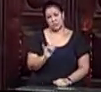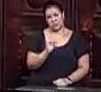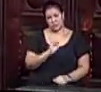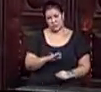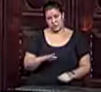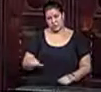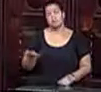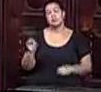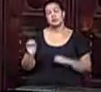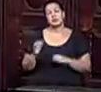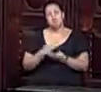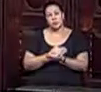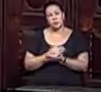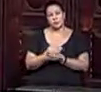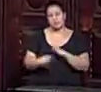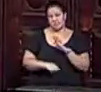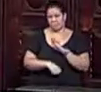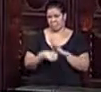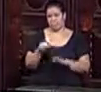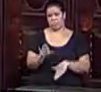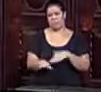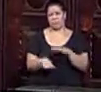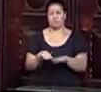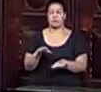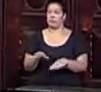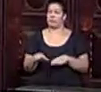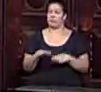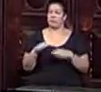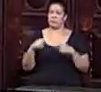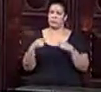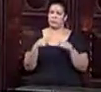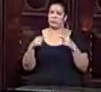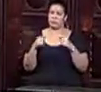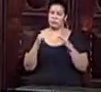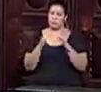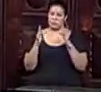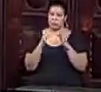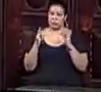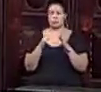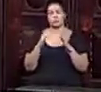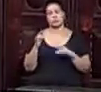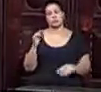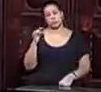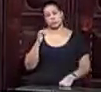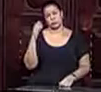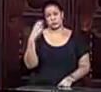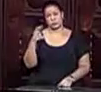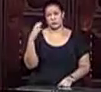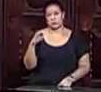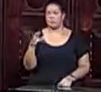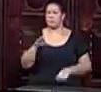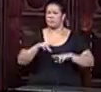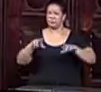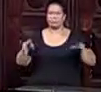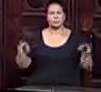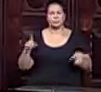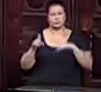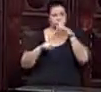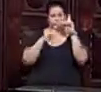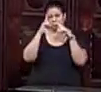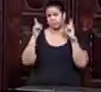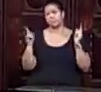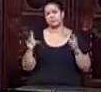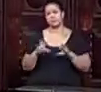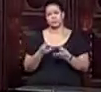da ciência com o mundo da ciência investigação da curiosidade a criatividade a intenção portanto